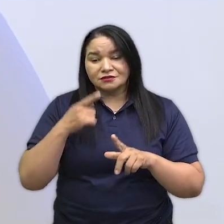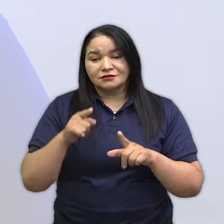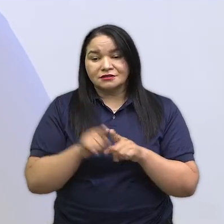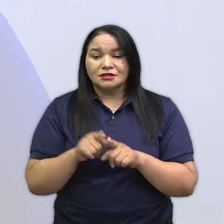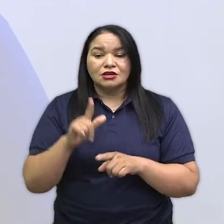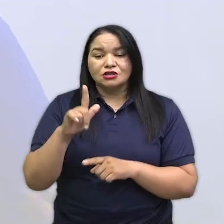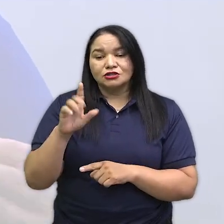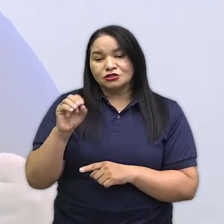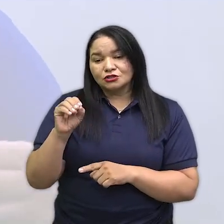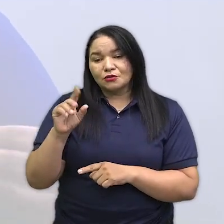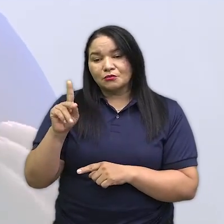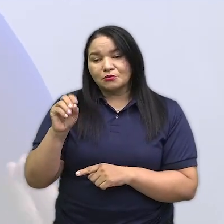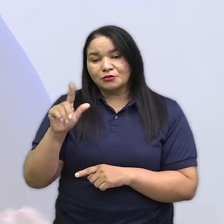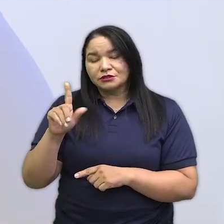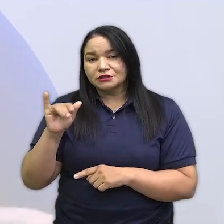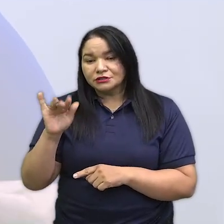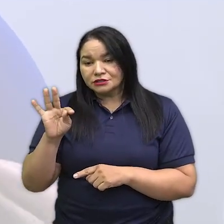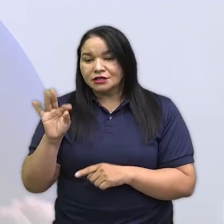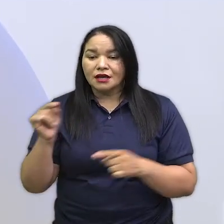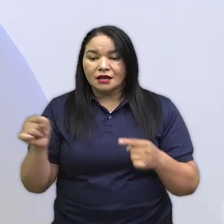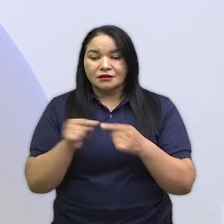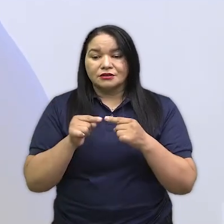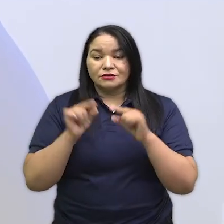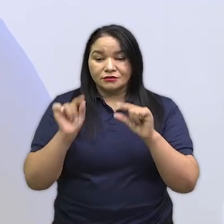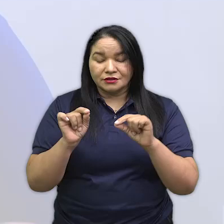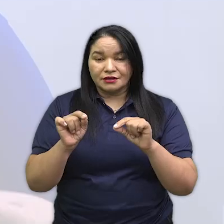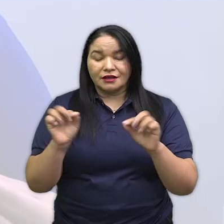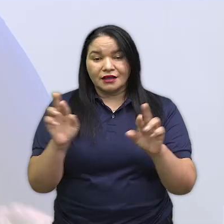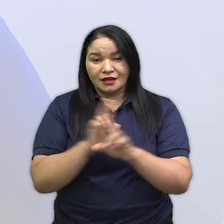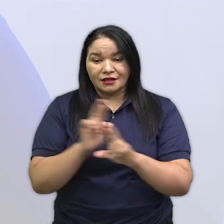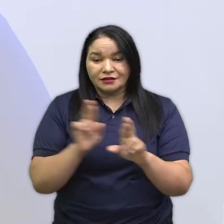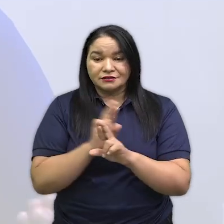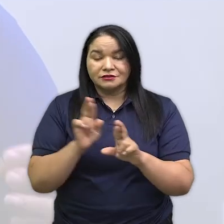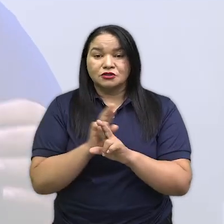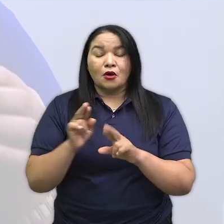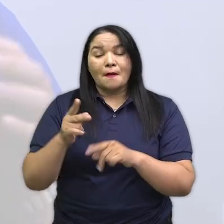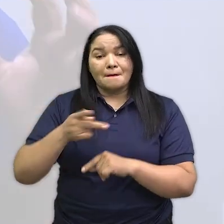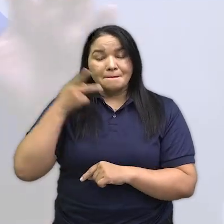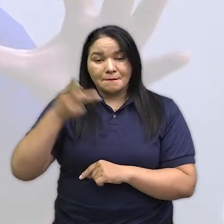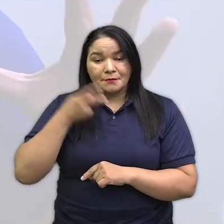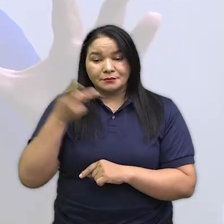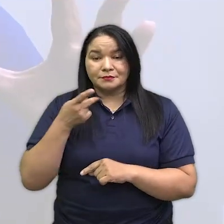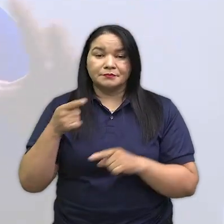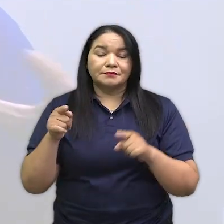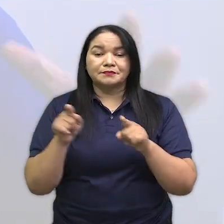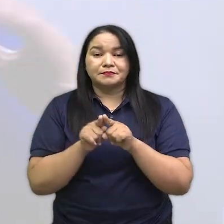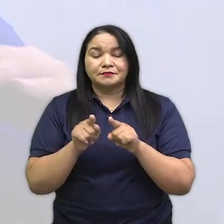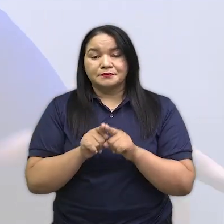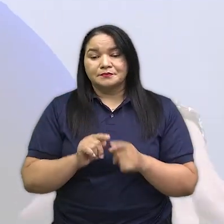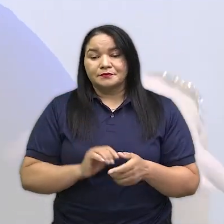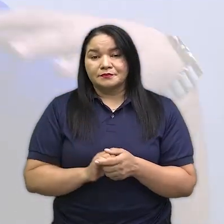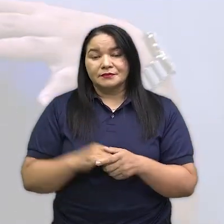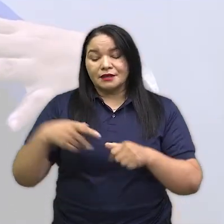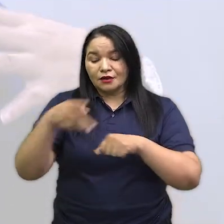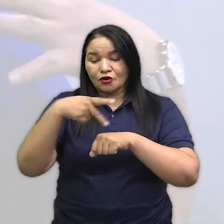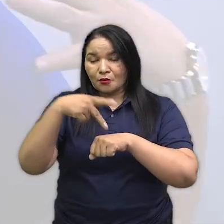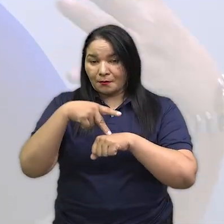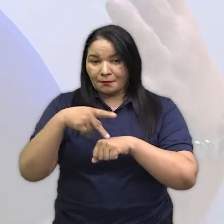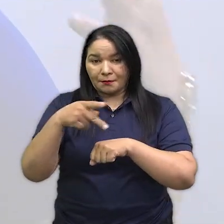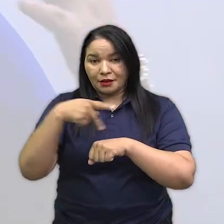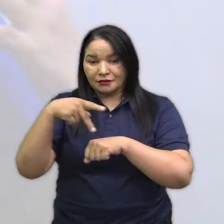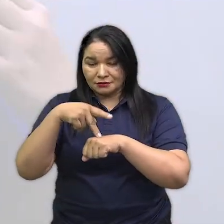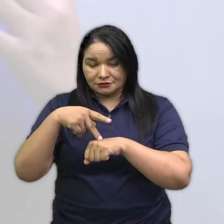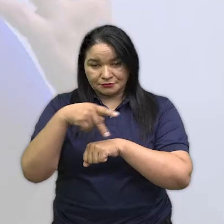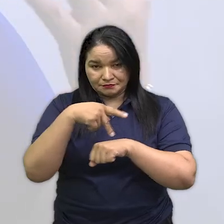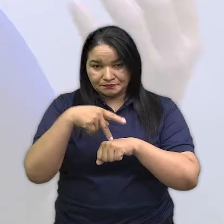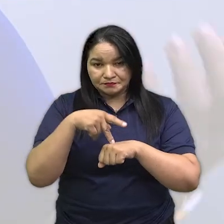seja justamente as relações políticas entre países, né? Aí as relações